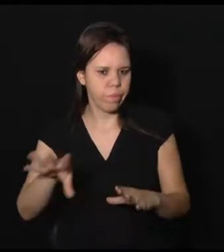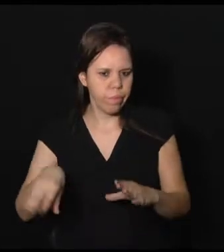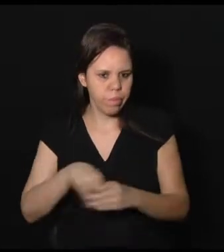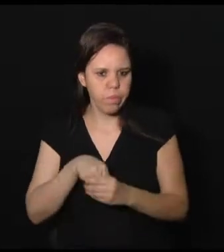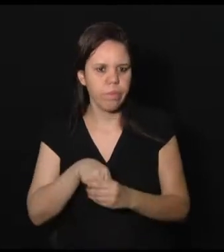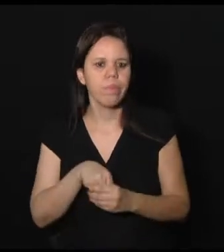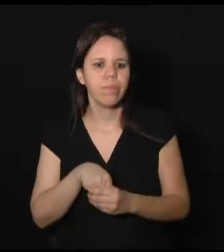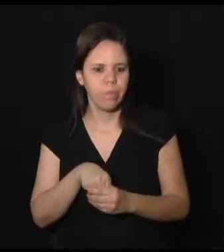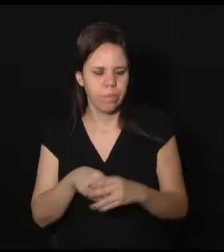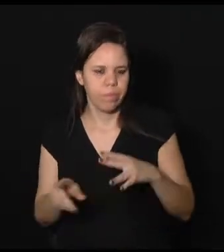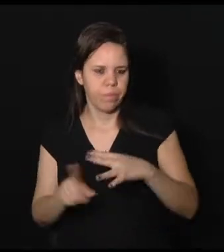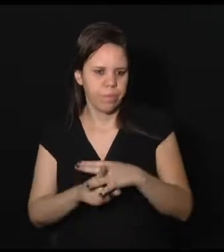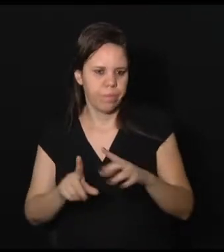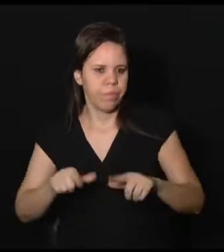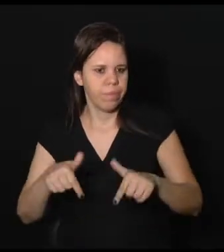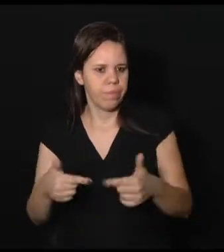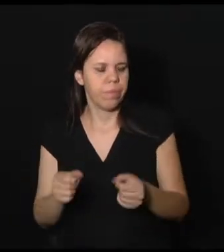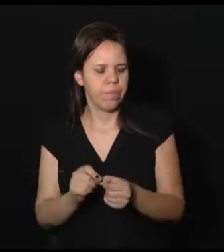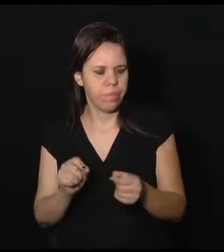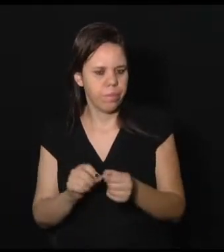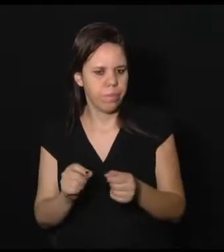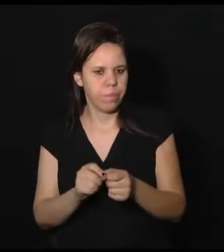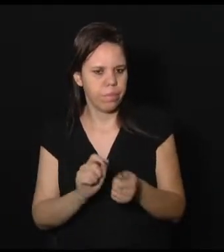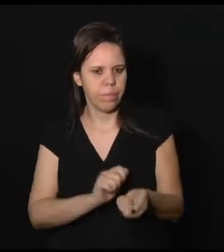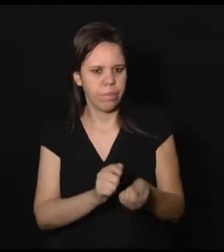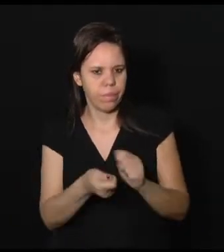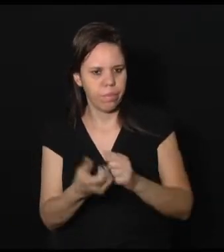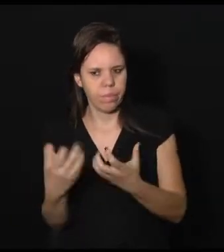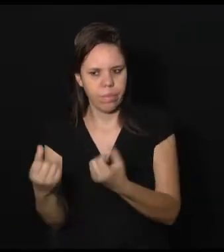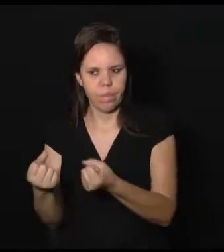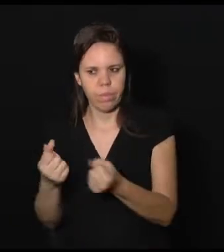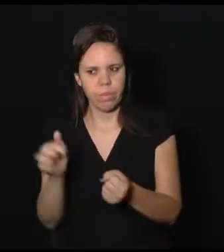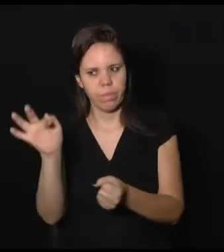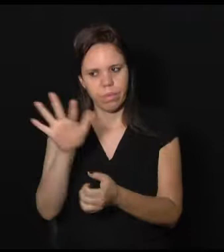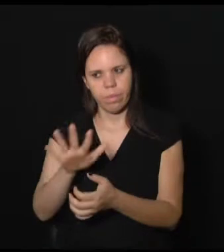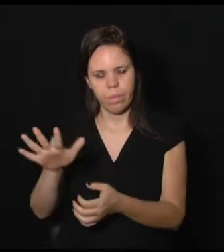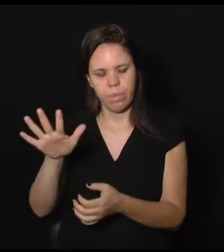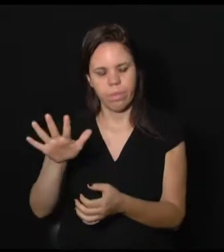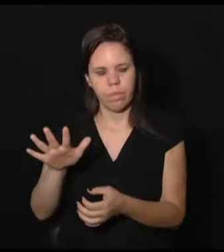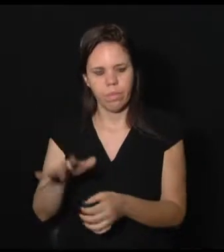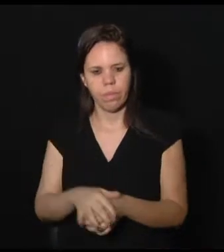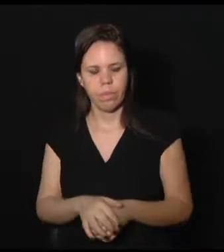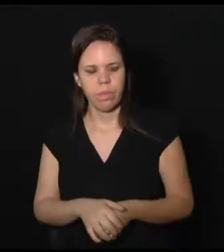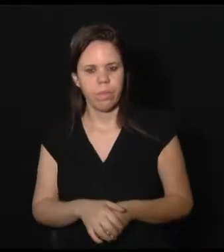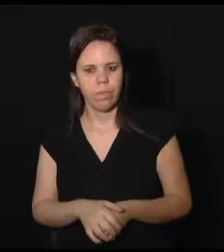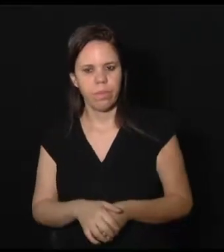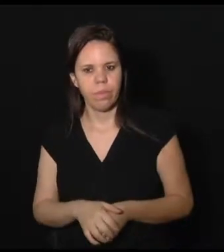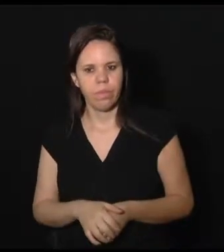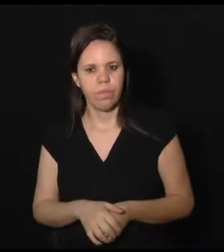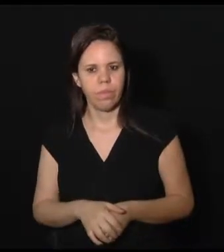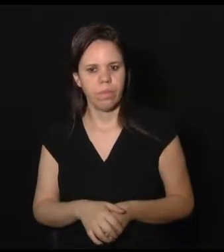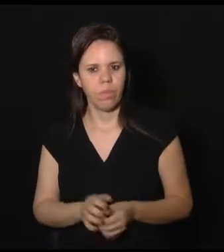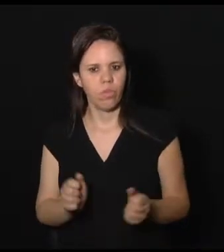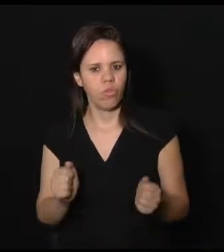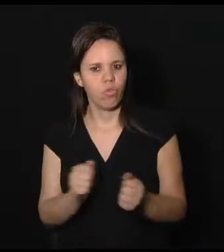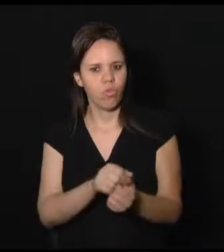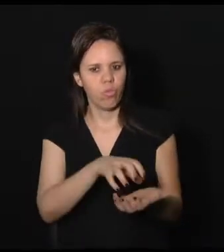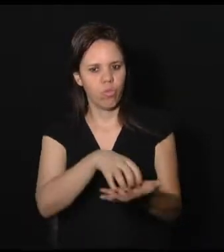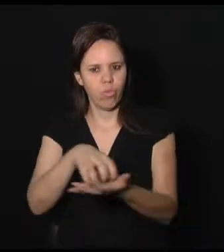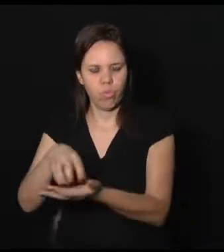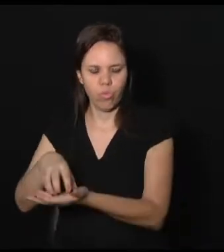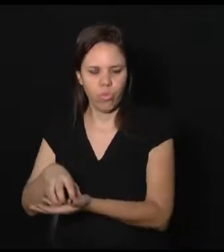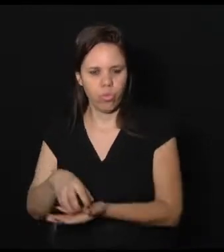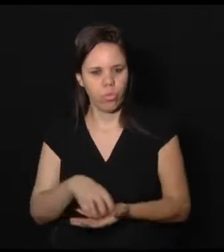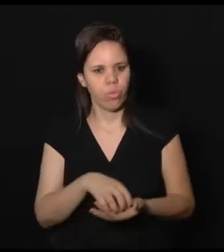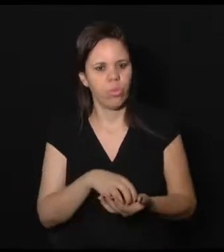alguma forma com essas ações que estão sendo adotadas no âmbito federal e junto aos órgãos